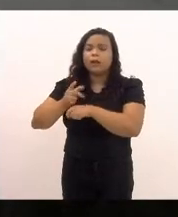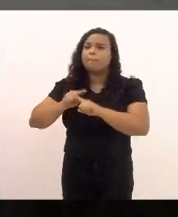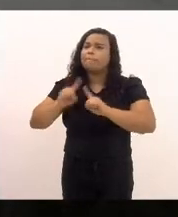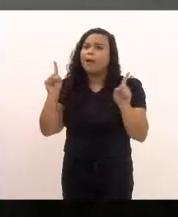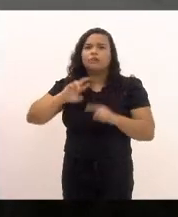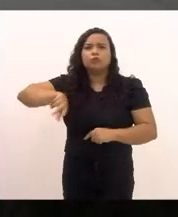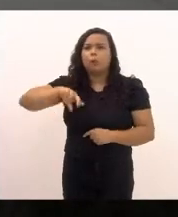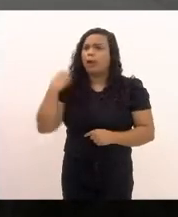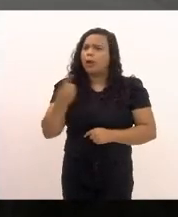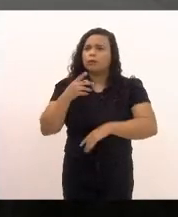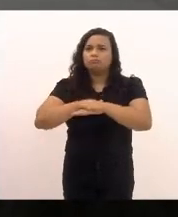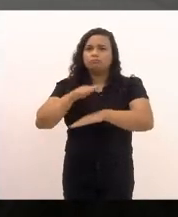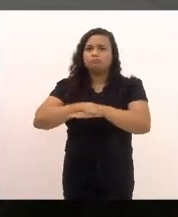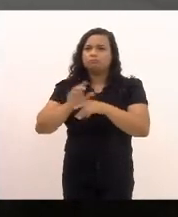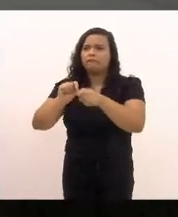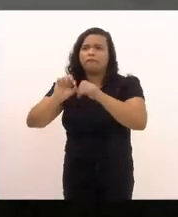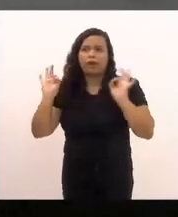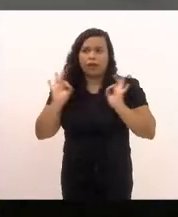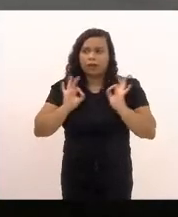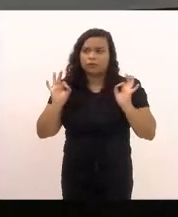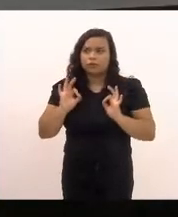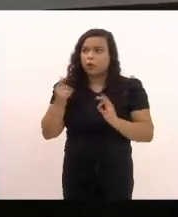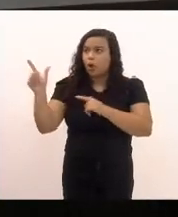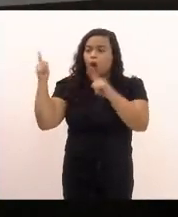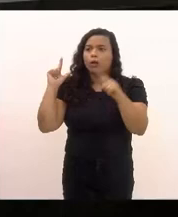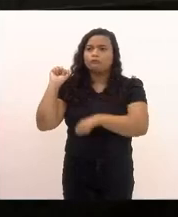estão abertos.